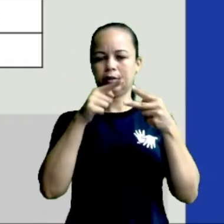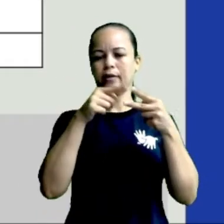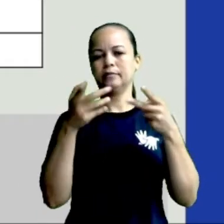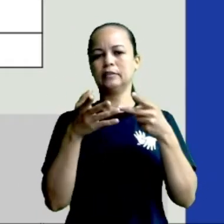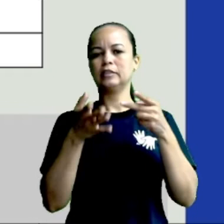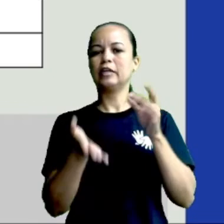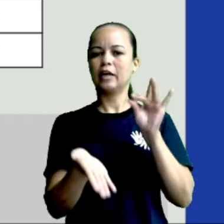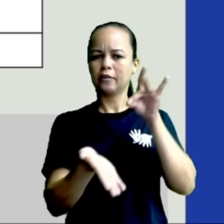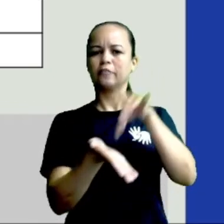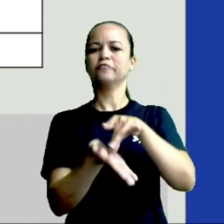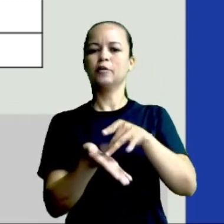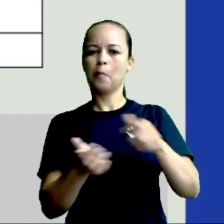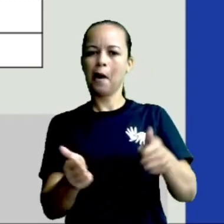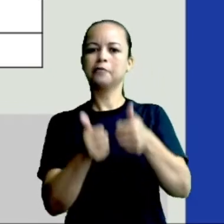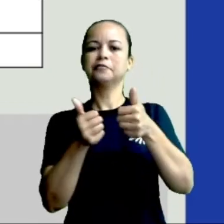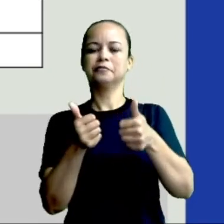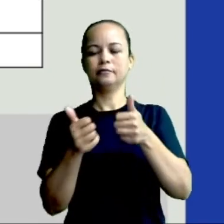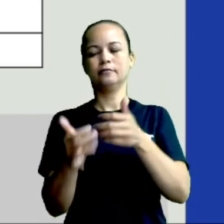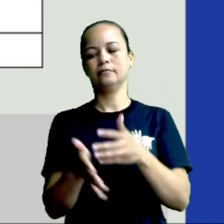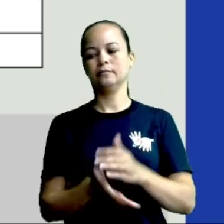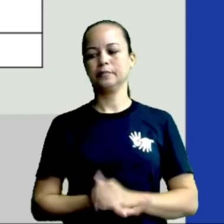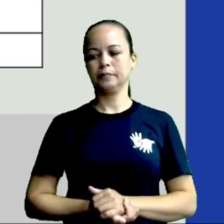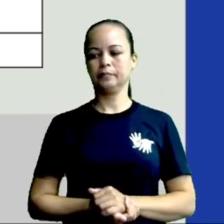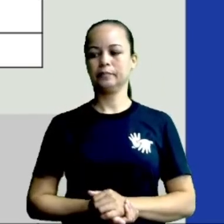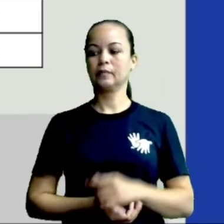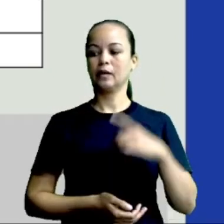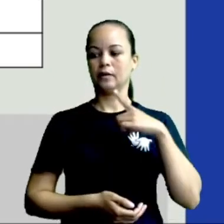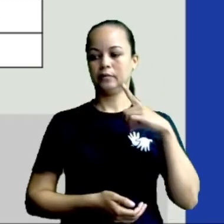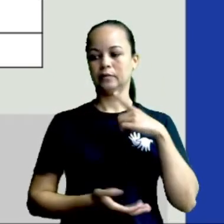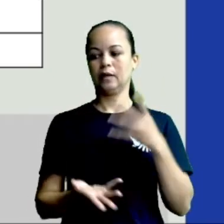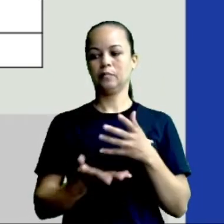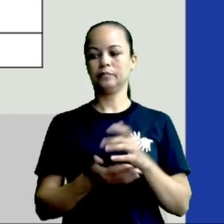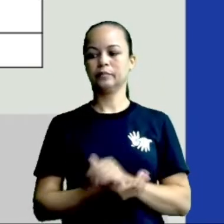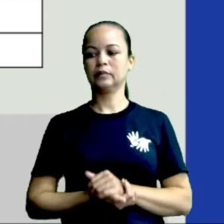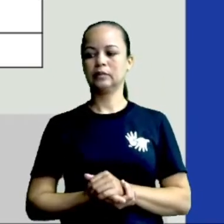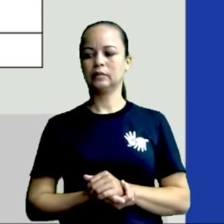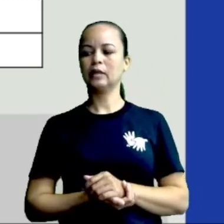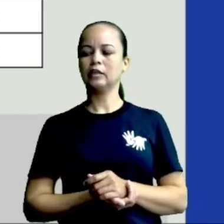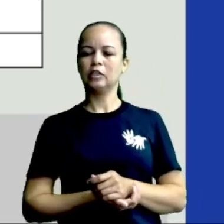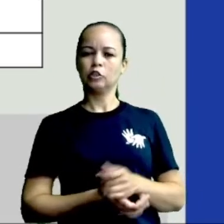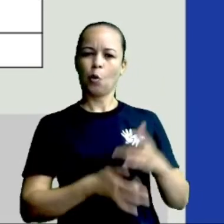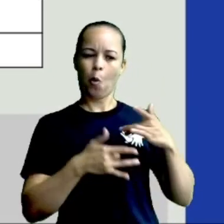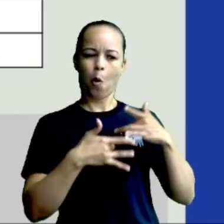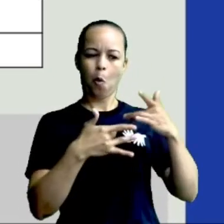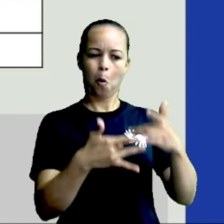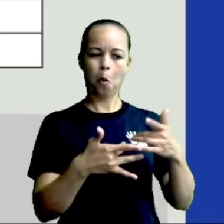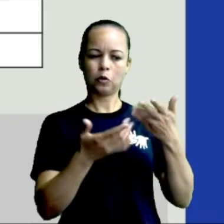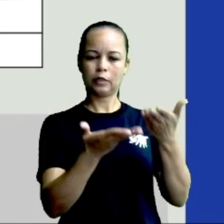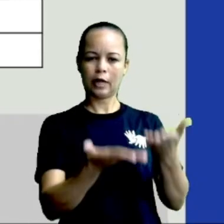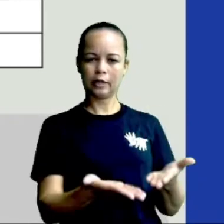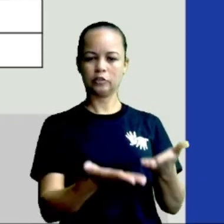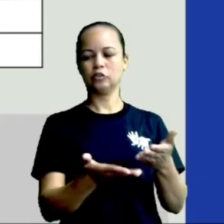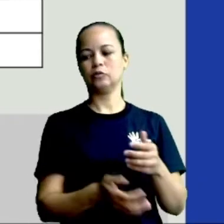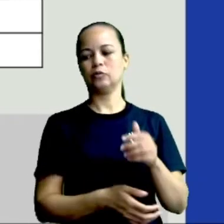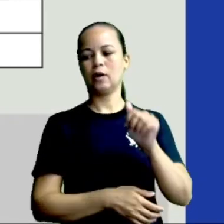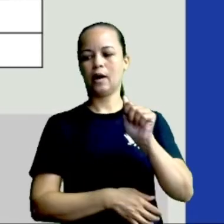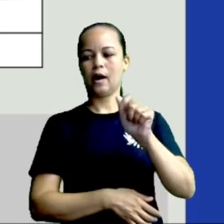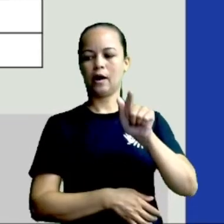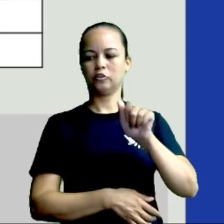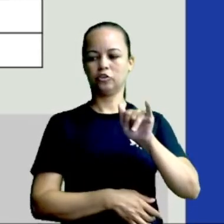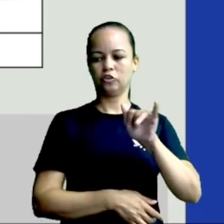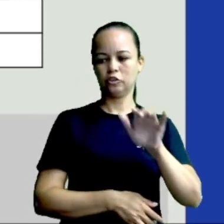de afirmação, certo? Temos, ó, agiu com honestidade. Mesma forma, uma